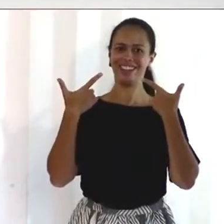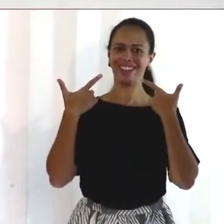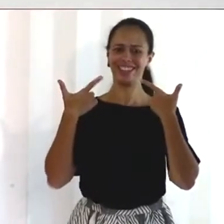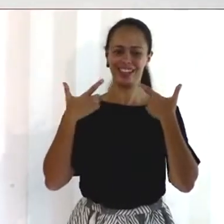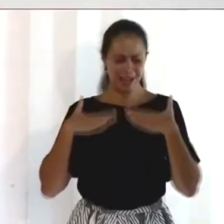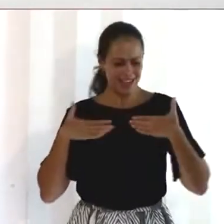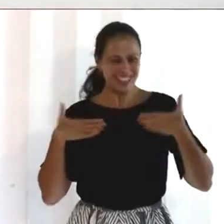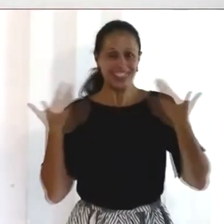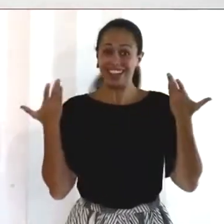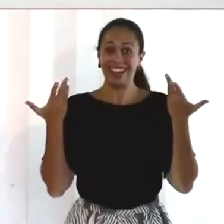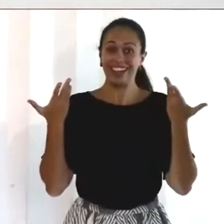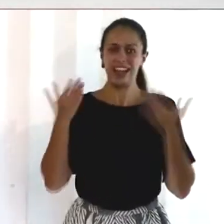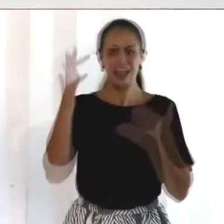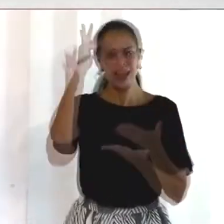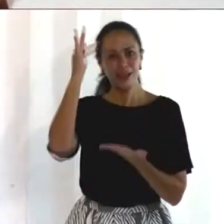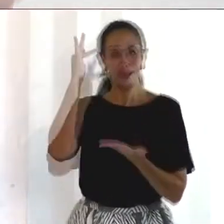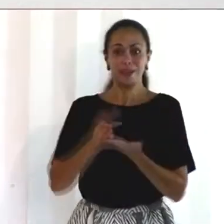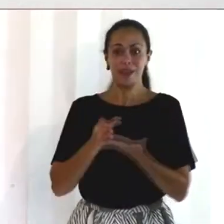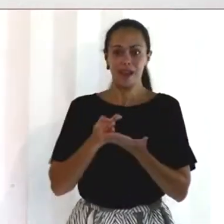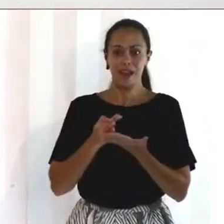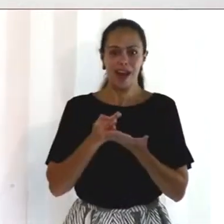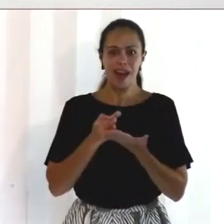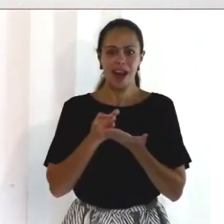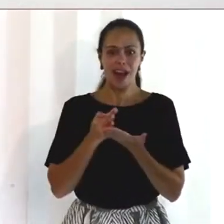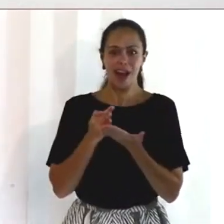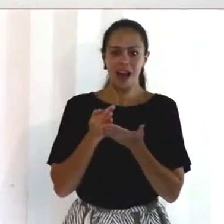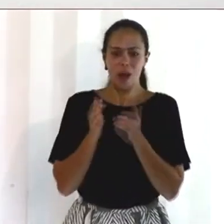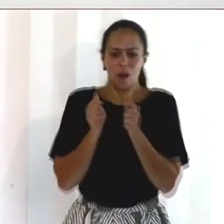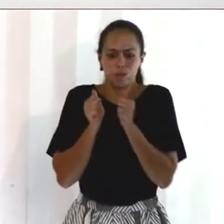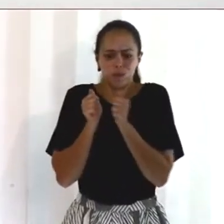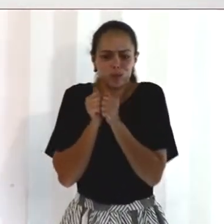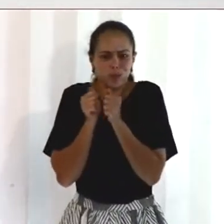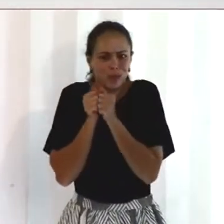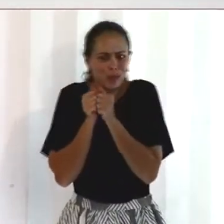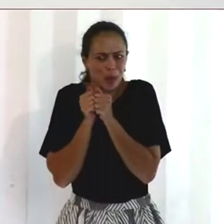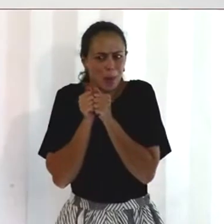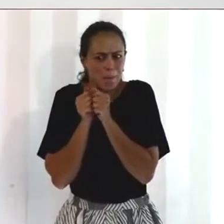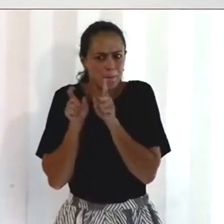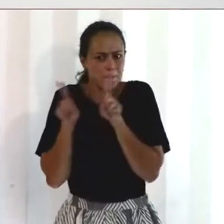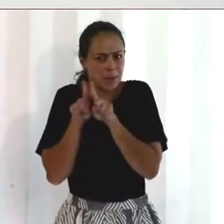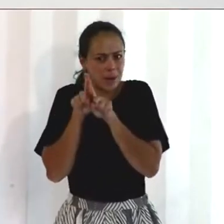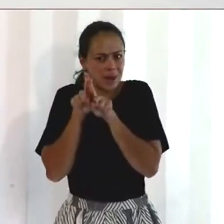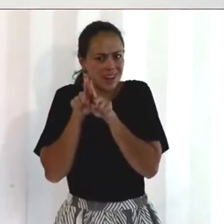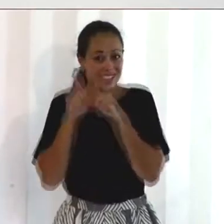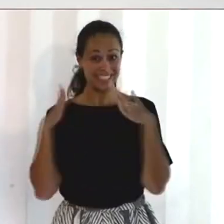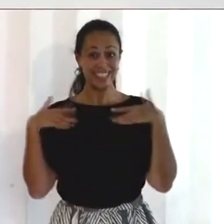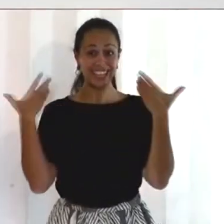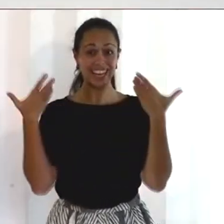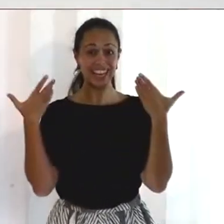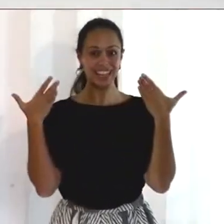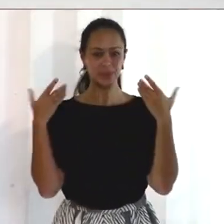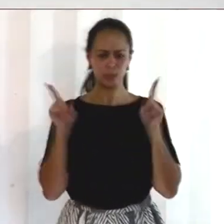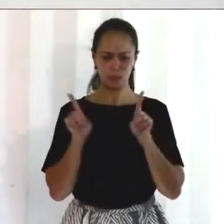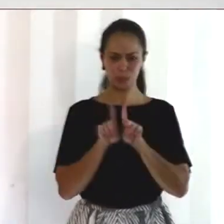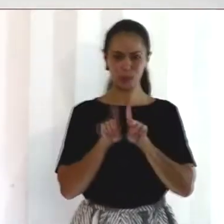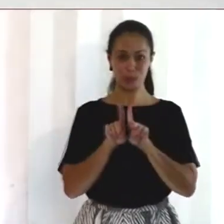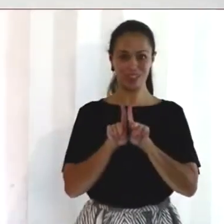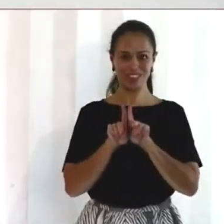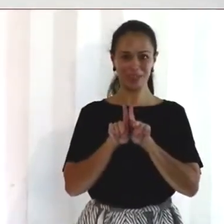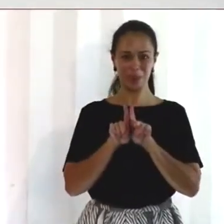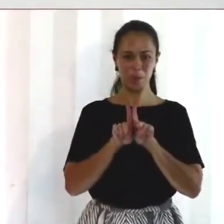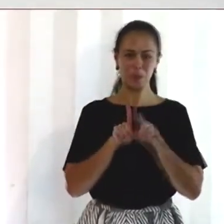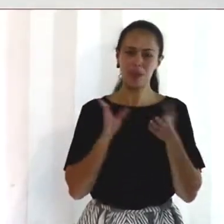estão muito próximas, uma coisa produz a outra. Então, fé, ela leva a alegria